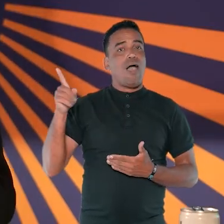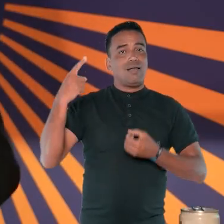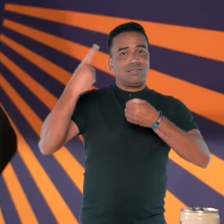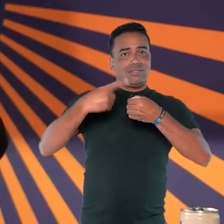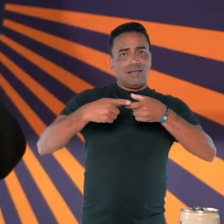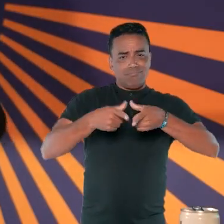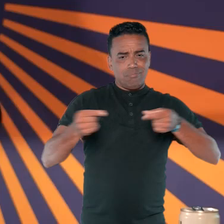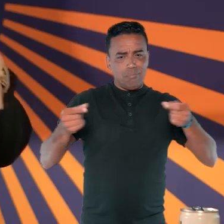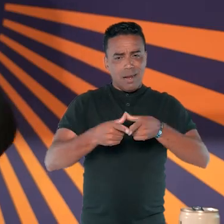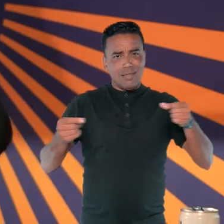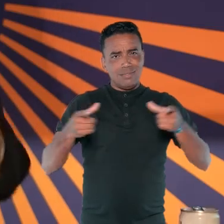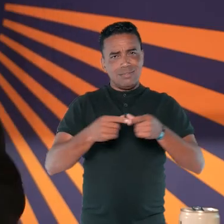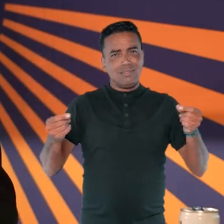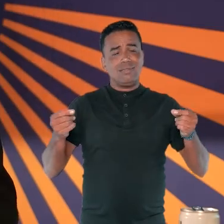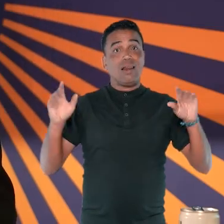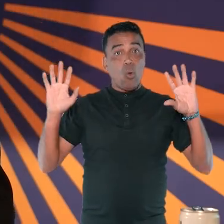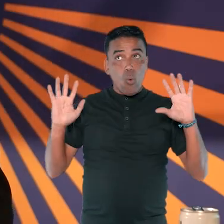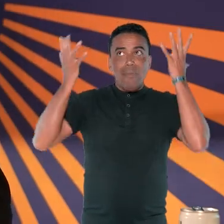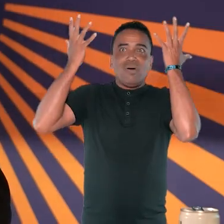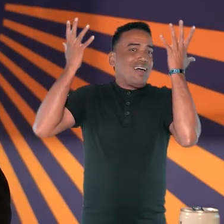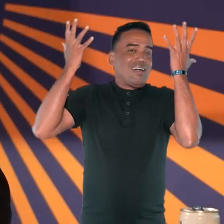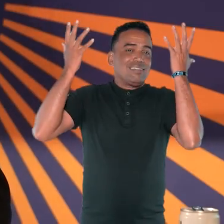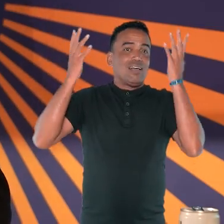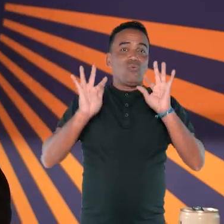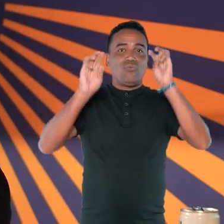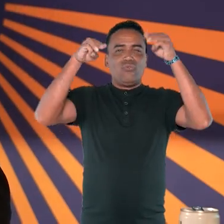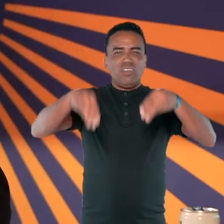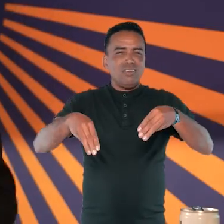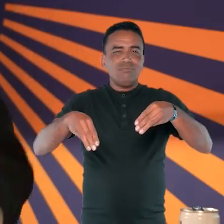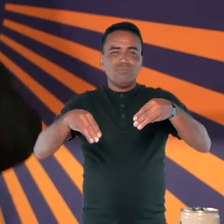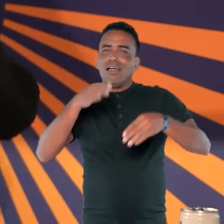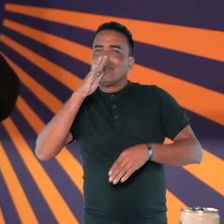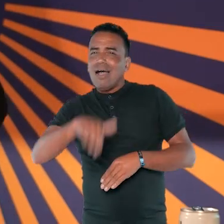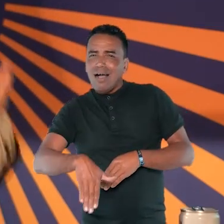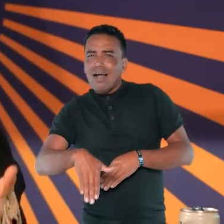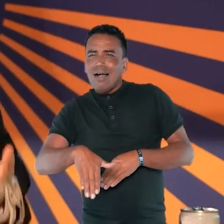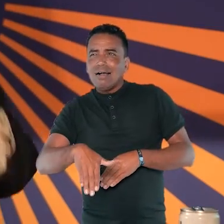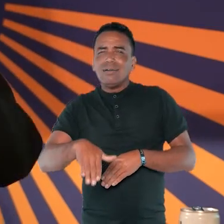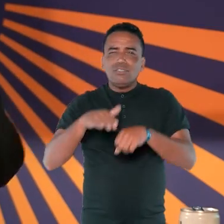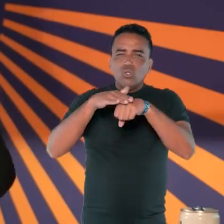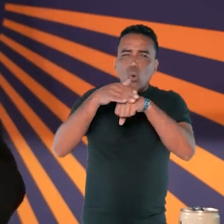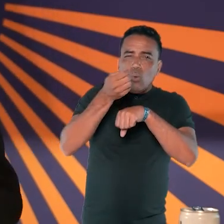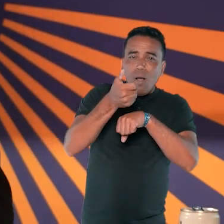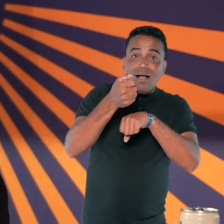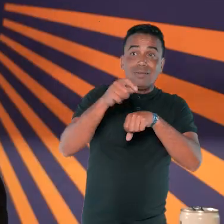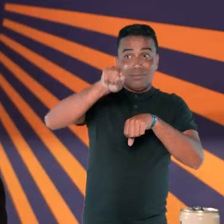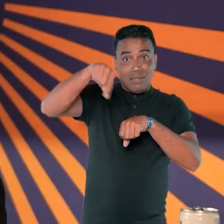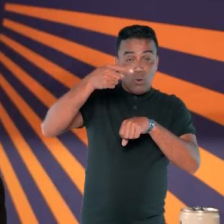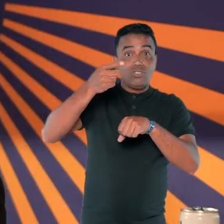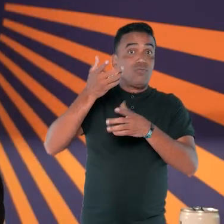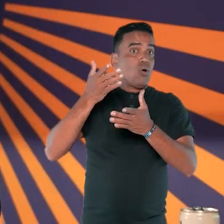Brasília, nas comemorações ali, e no final da tarde, depois da posse dos